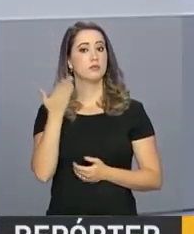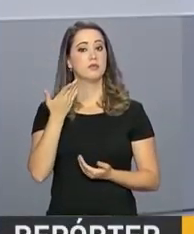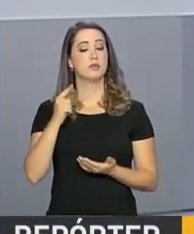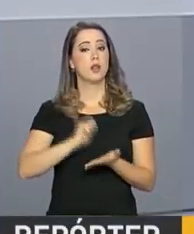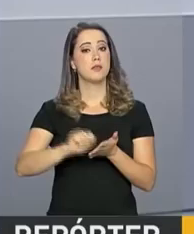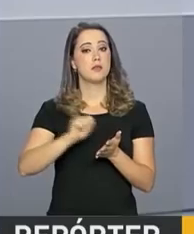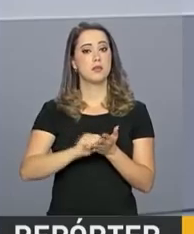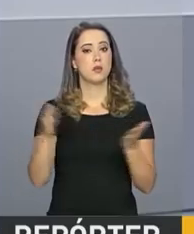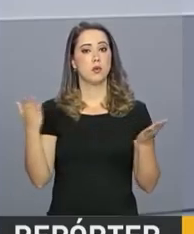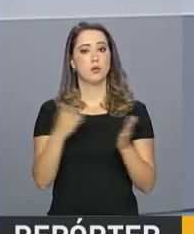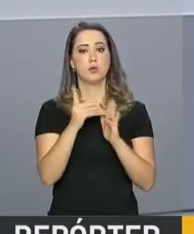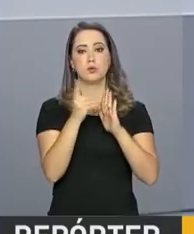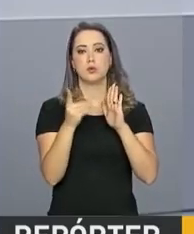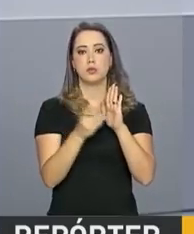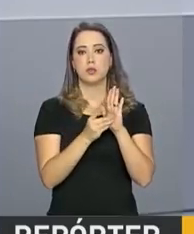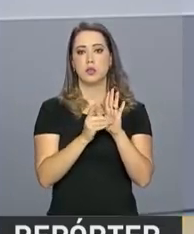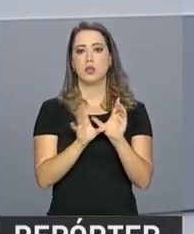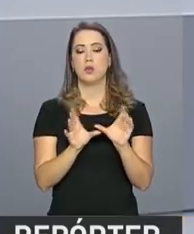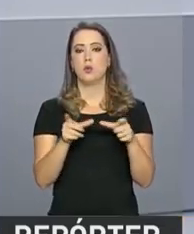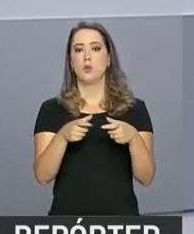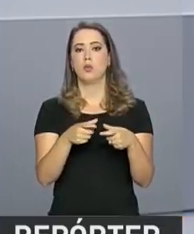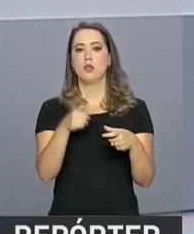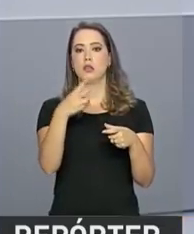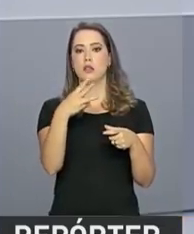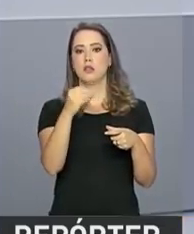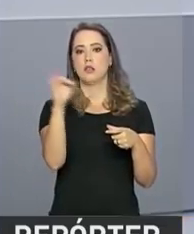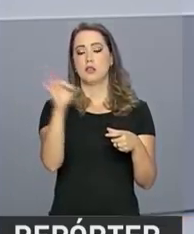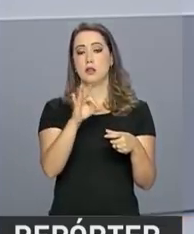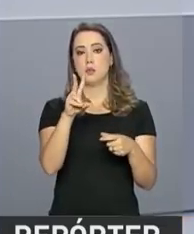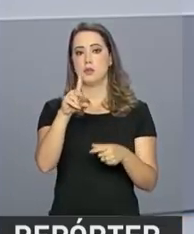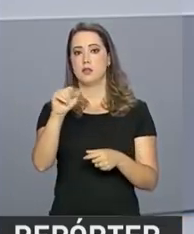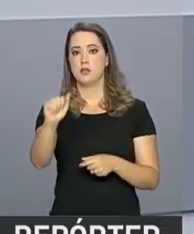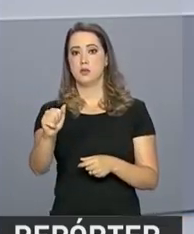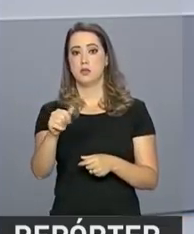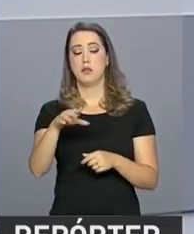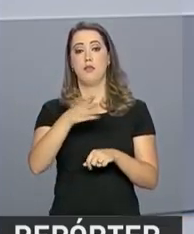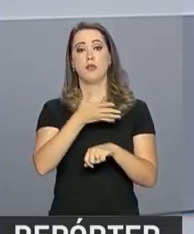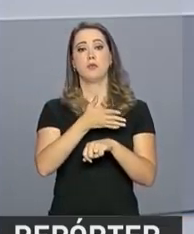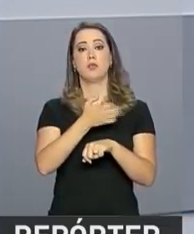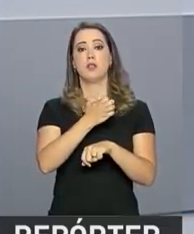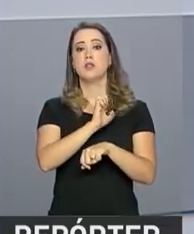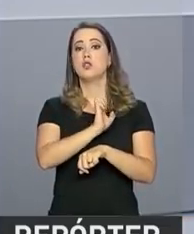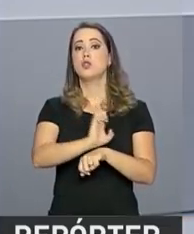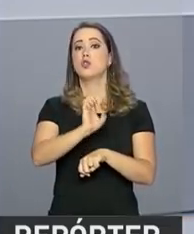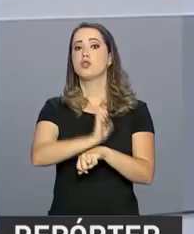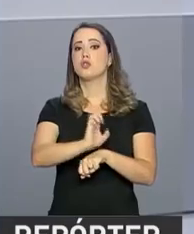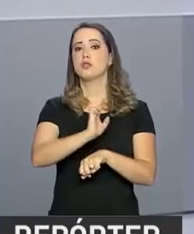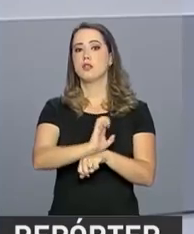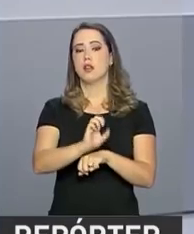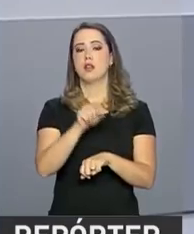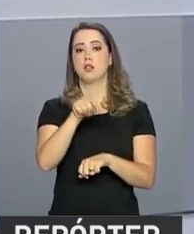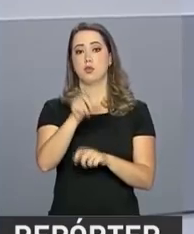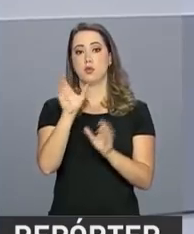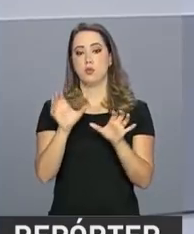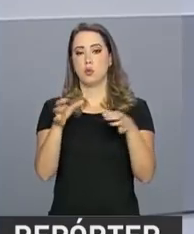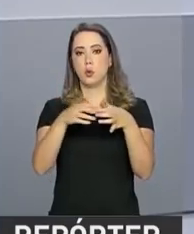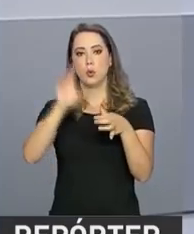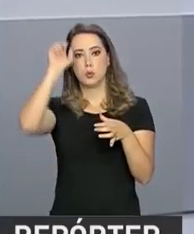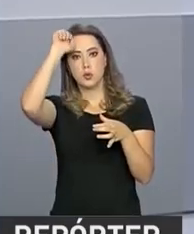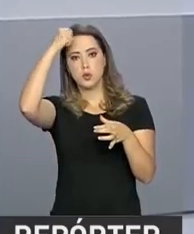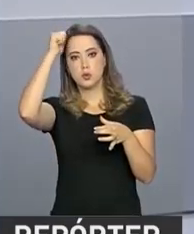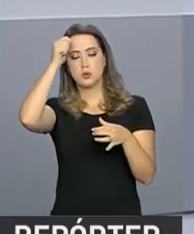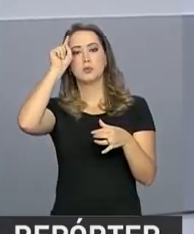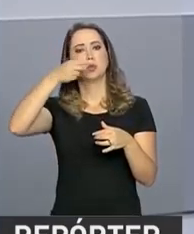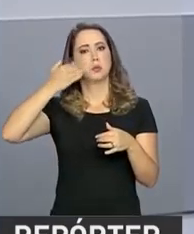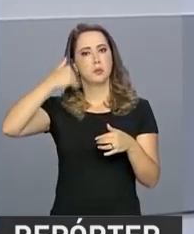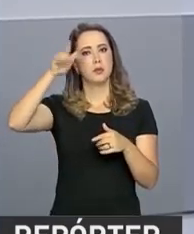Temer assinou hoje Decreto que reserva 30% das vagas de estágio no serviço público para negros segundo ele é